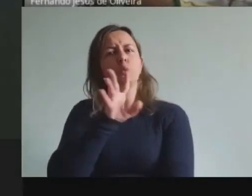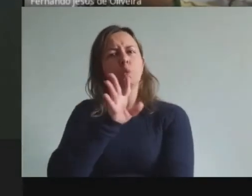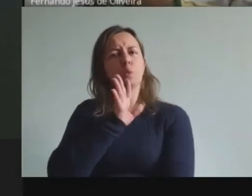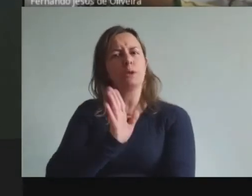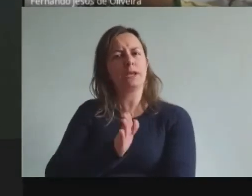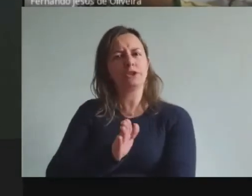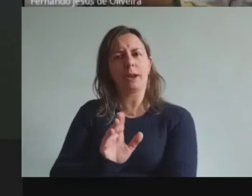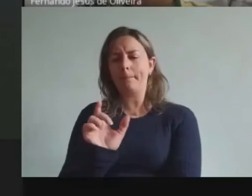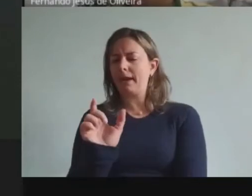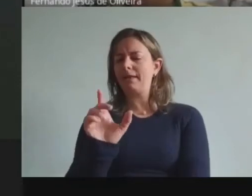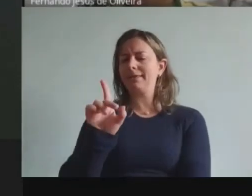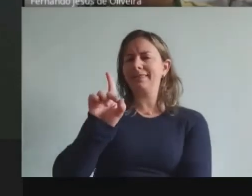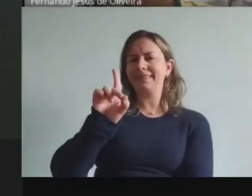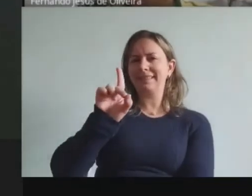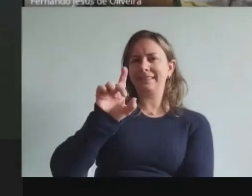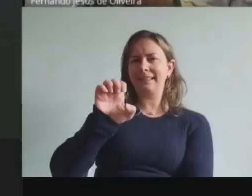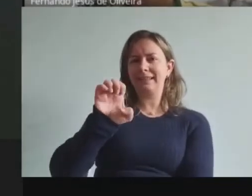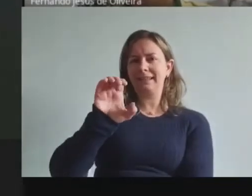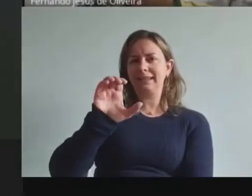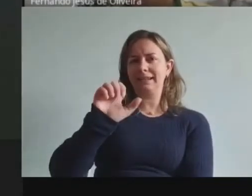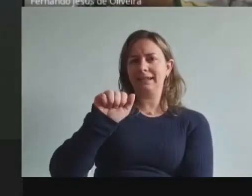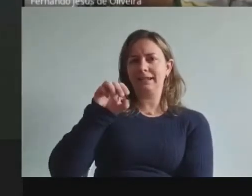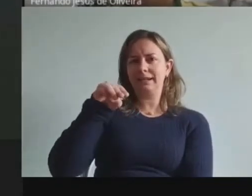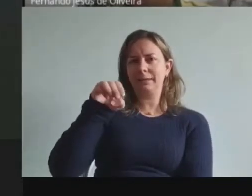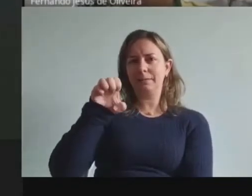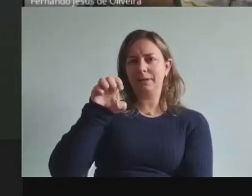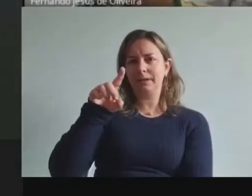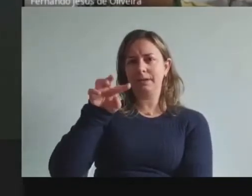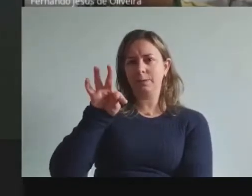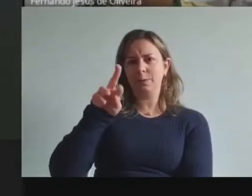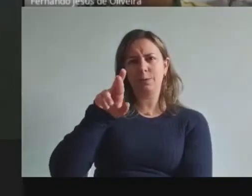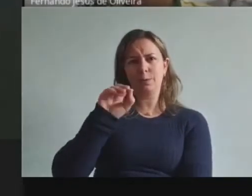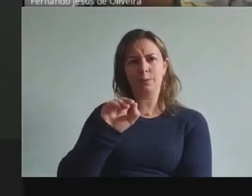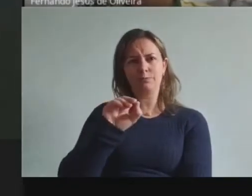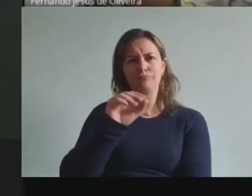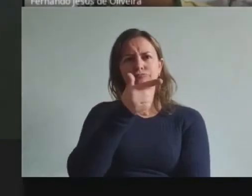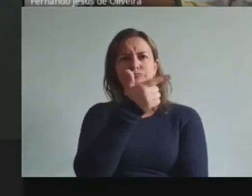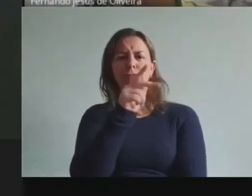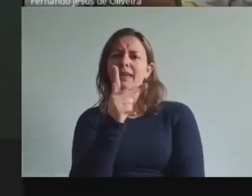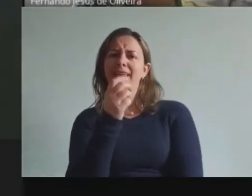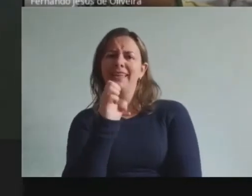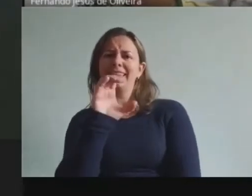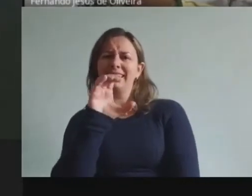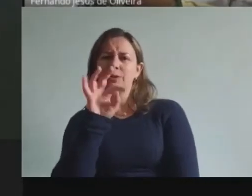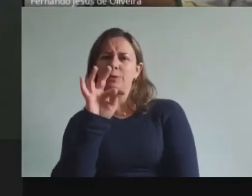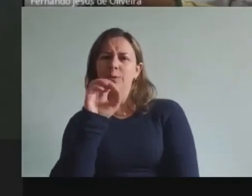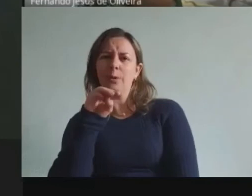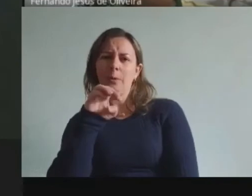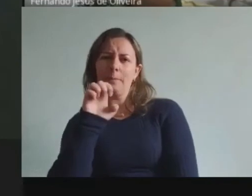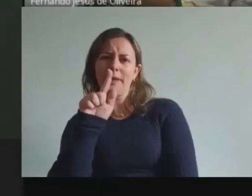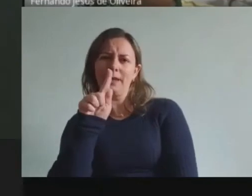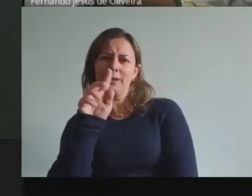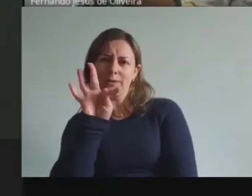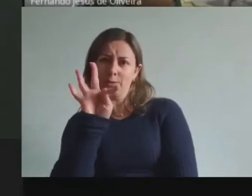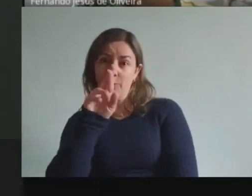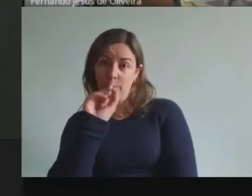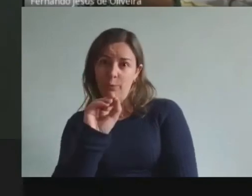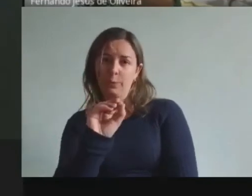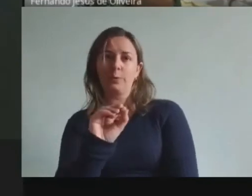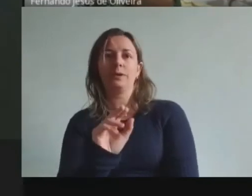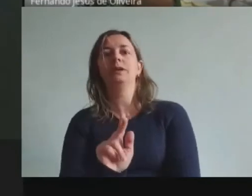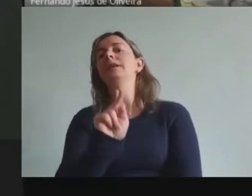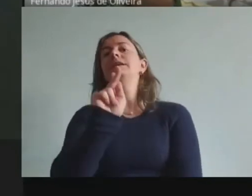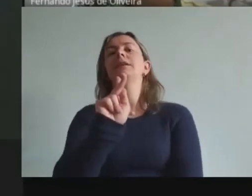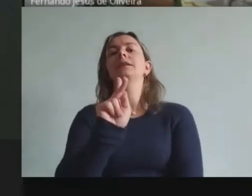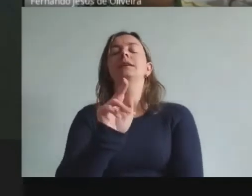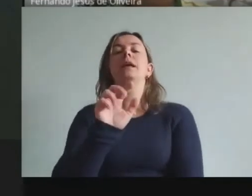decâmetro, né? No hectômetro, no quilômetro. Normalmente a gente usa para quilo, para